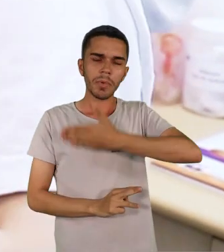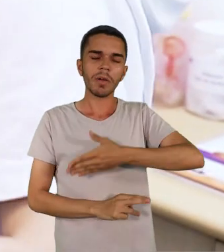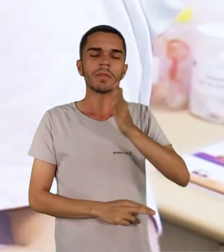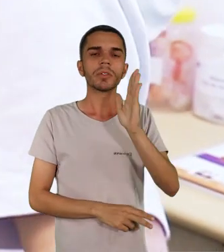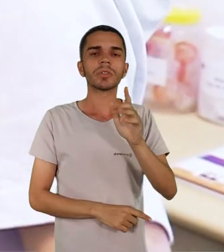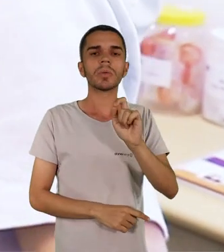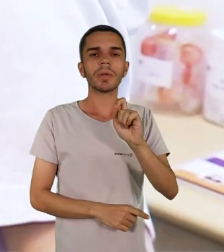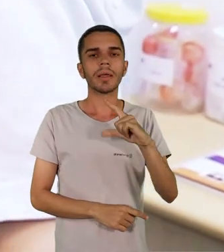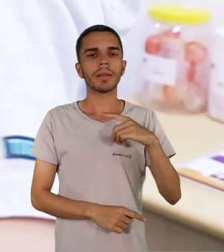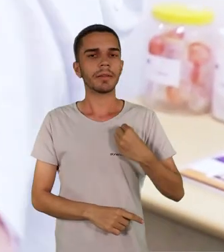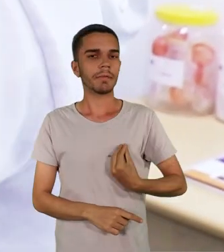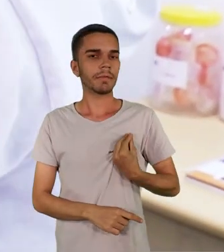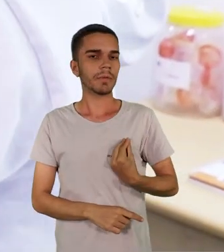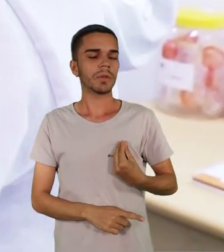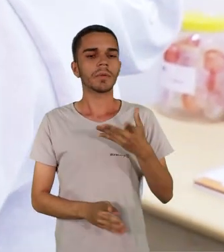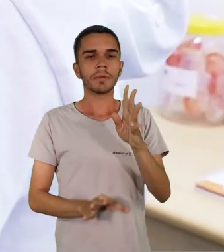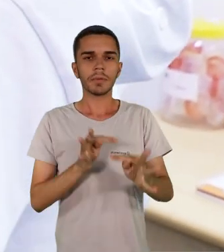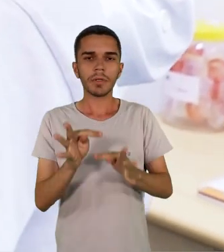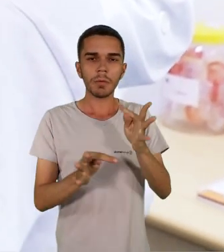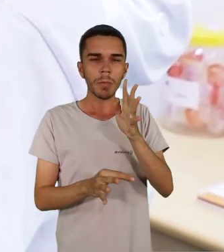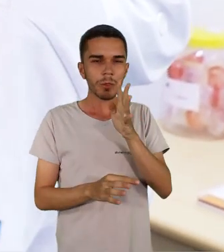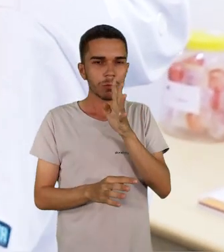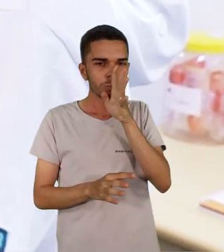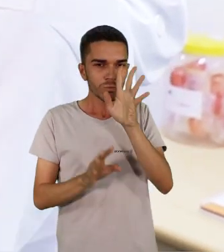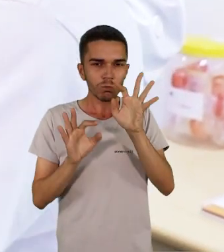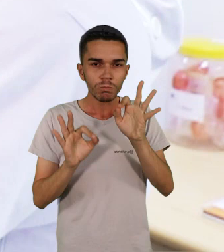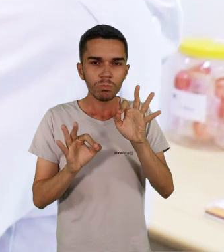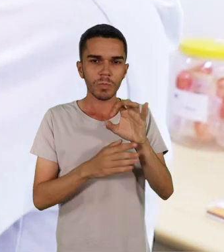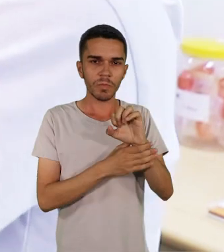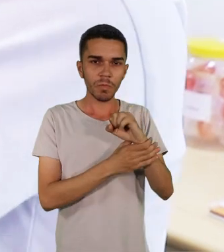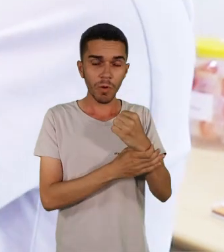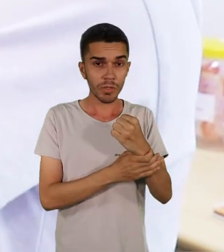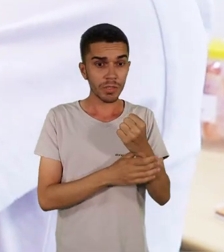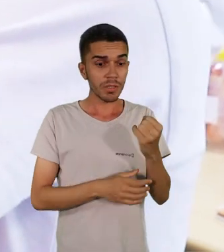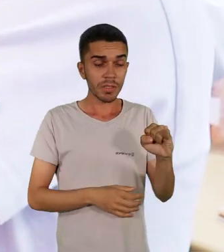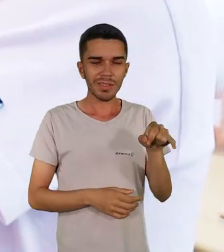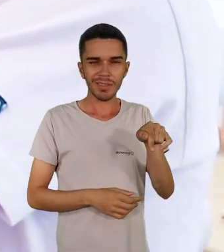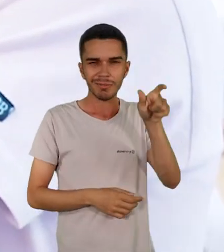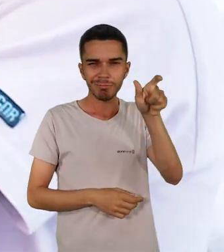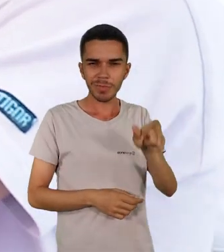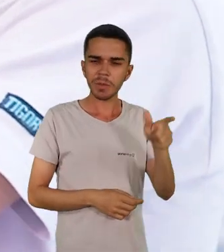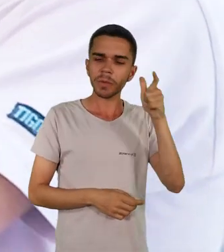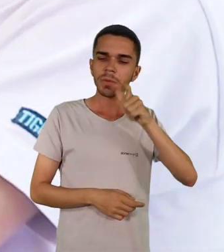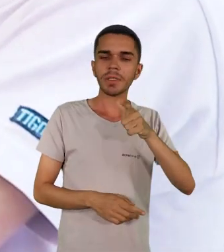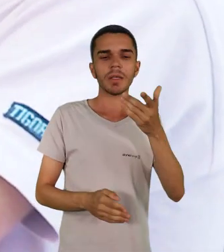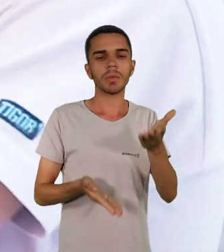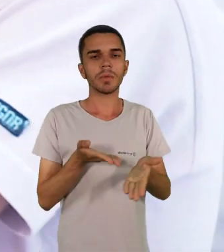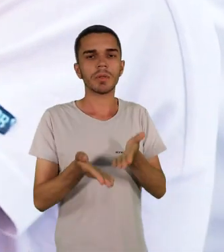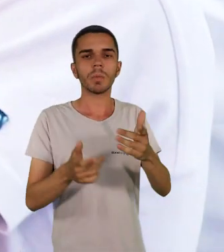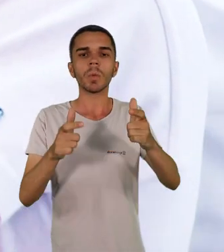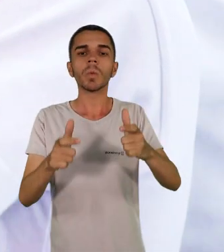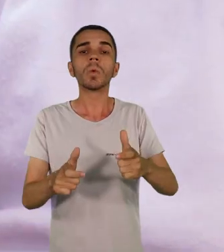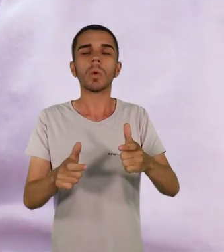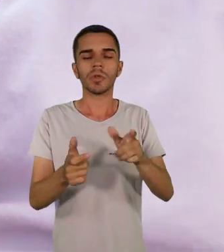que existe um tratamento muito mais consistente quando o paciente faz esse tratamento em centro